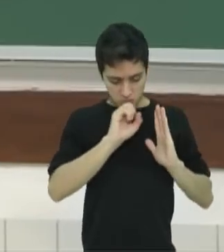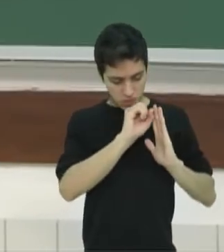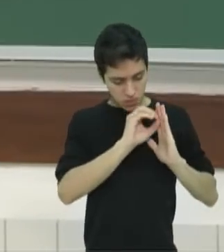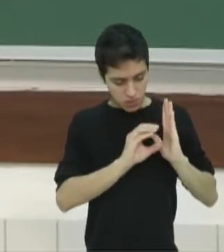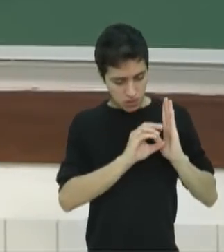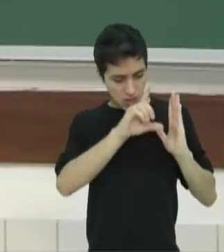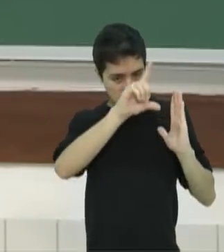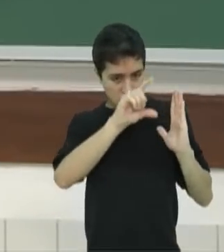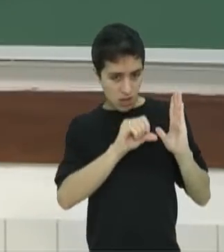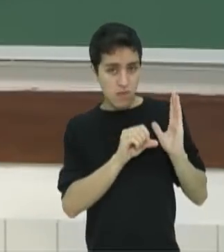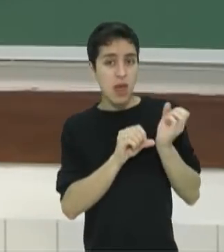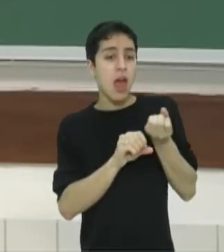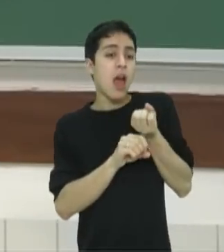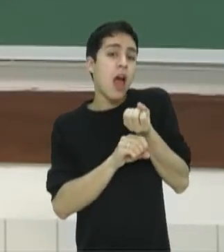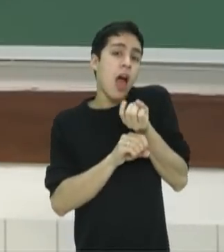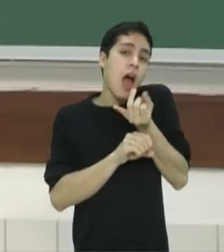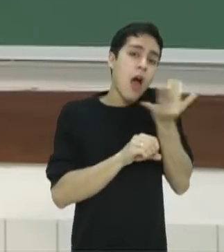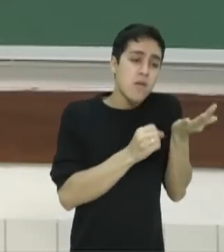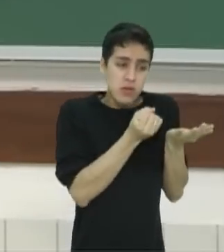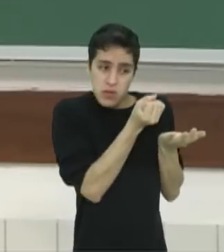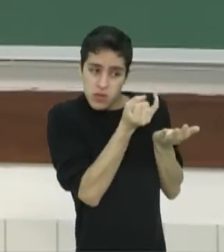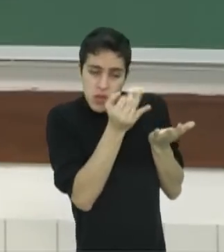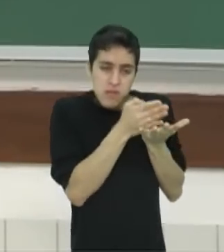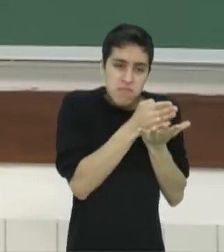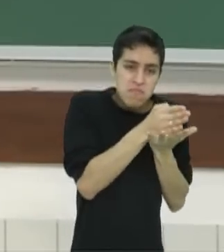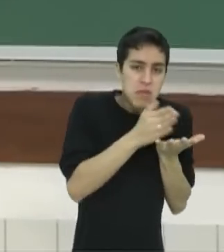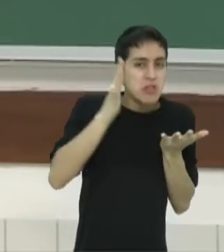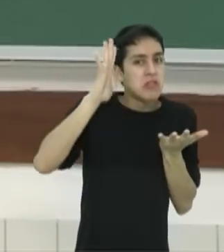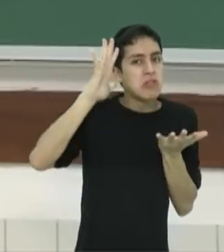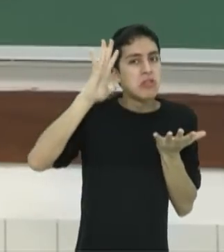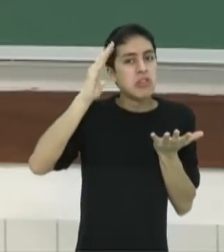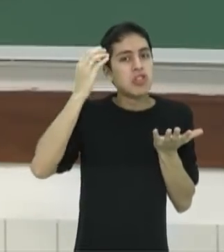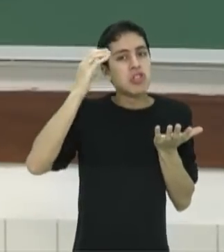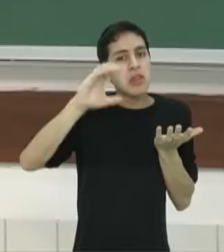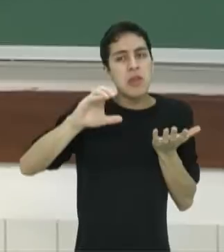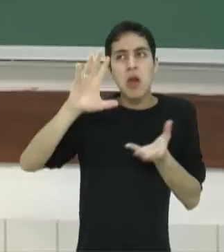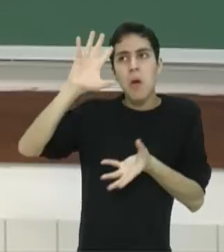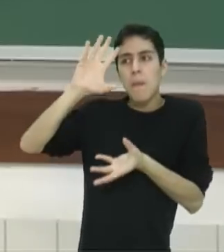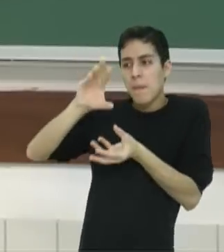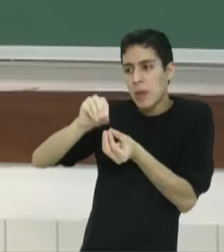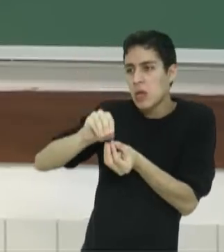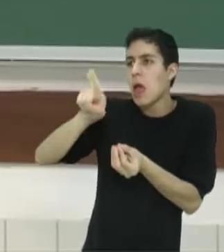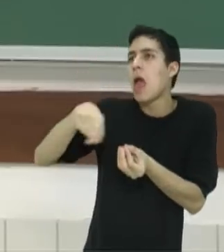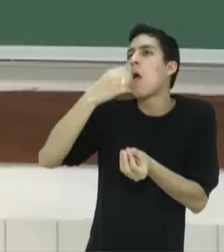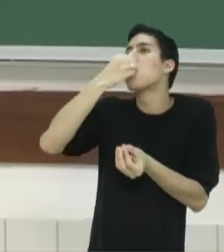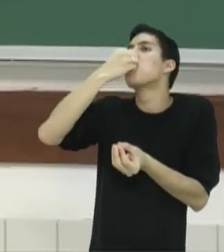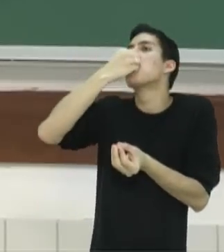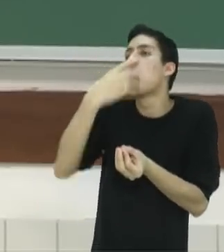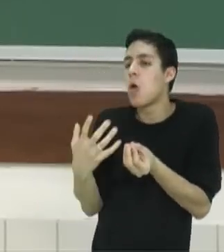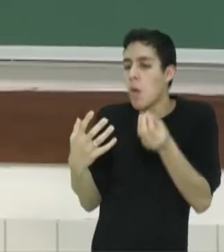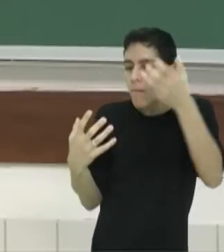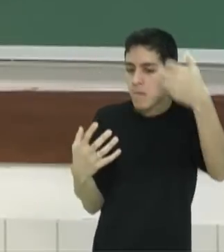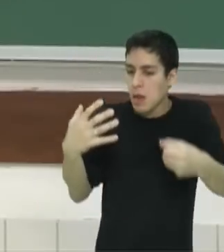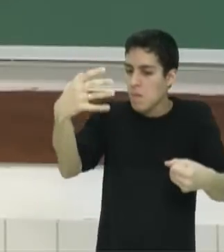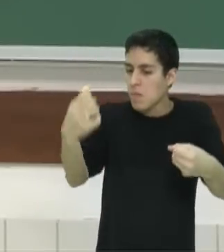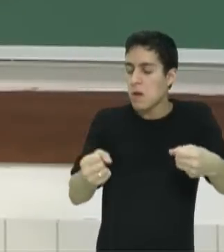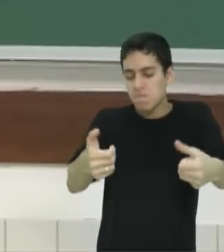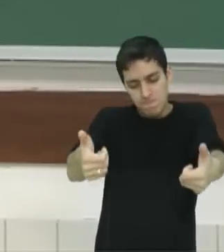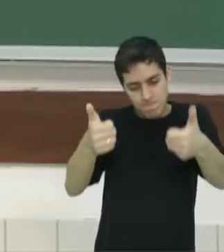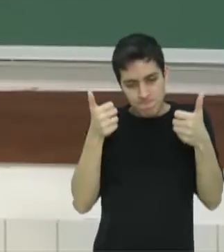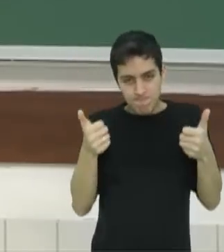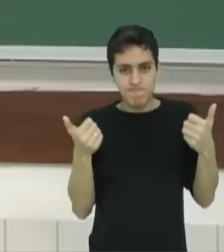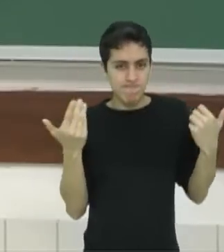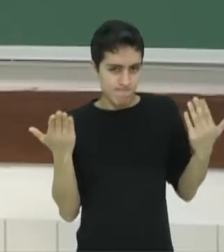algumas correntes científicas entendiam que sim, mas eu só estou fazendo para vocês uma introdução do assunto. E o